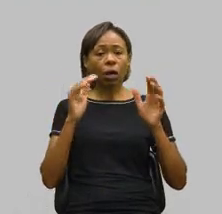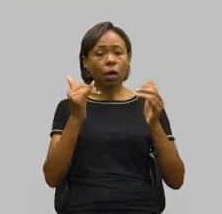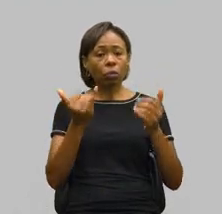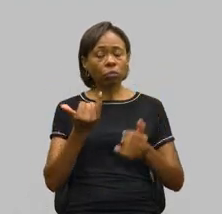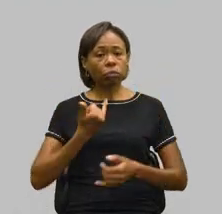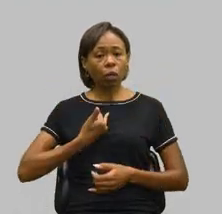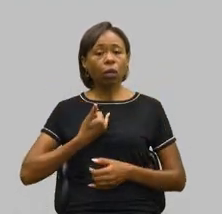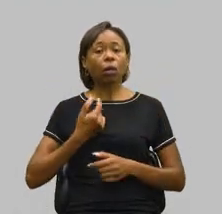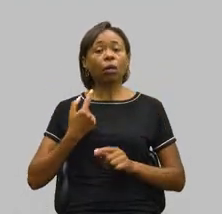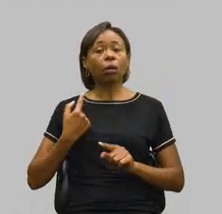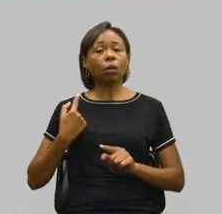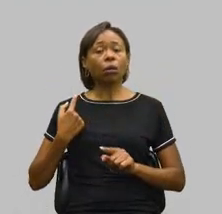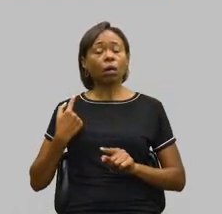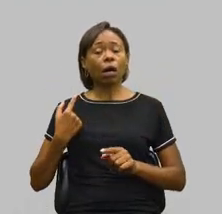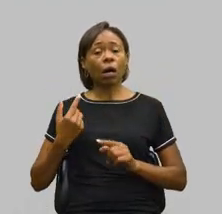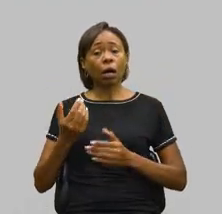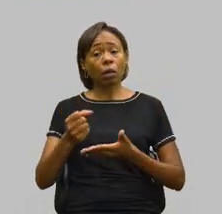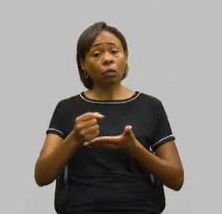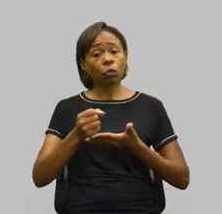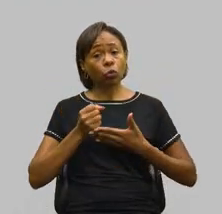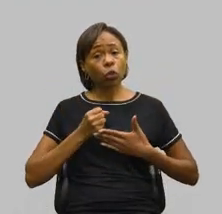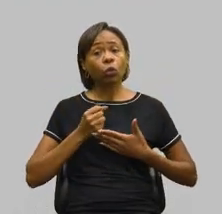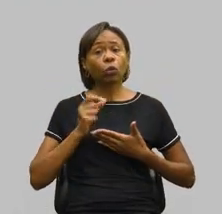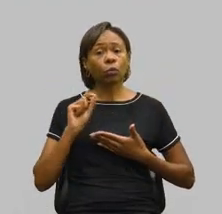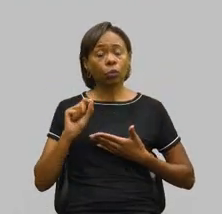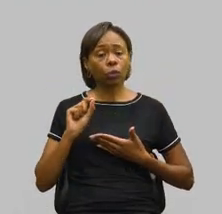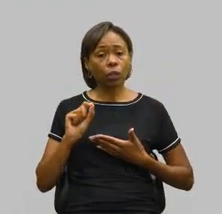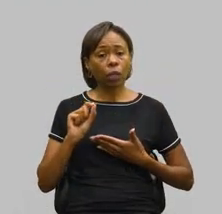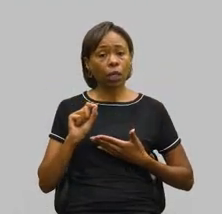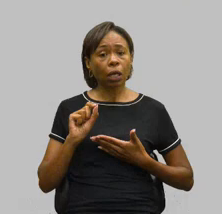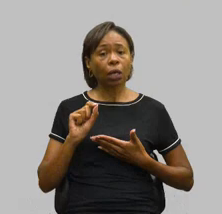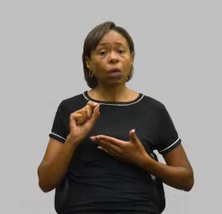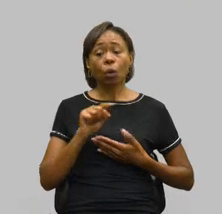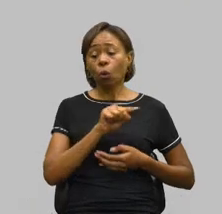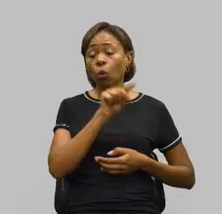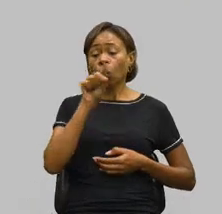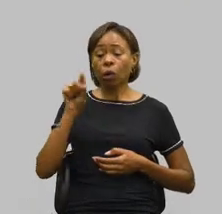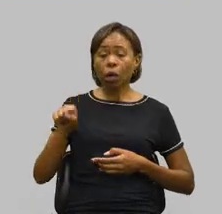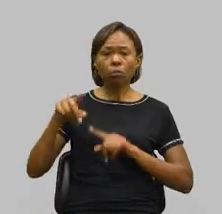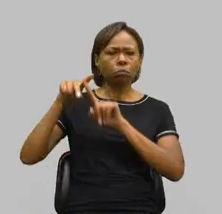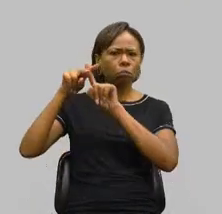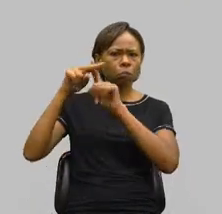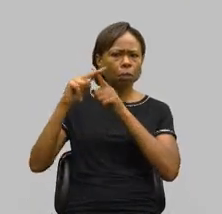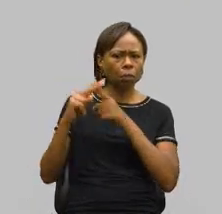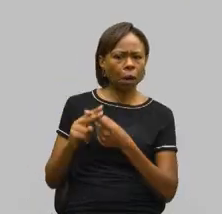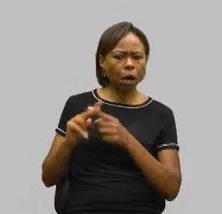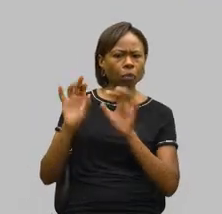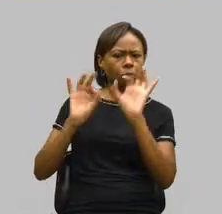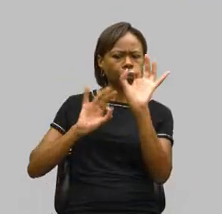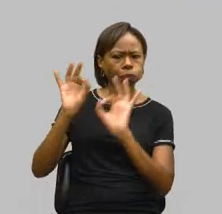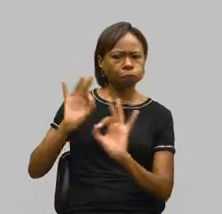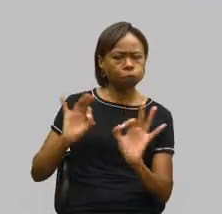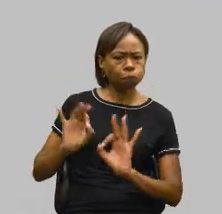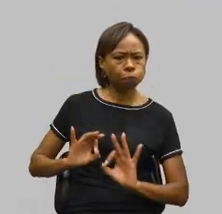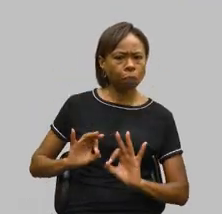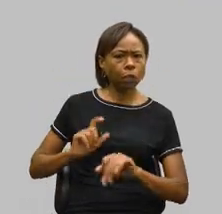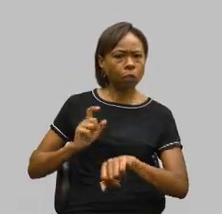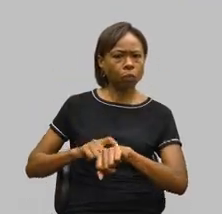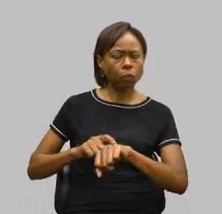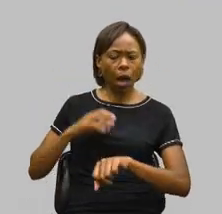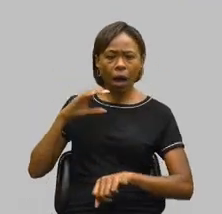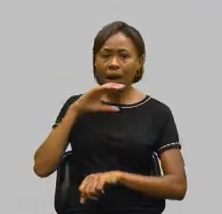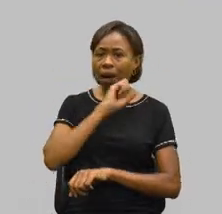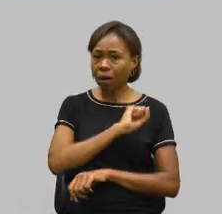permitindo a outra ponta regularizá-lo também com celeridade